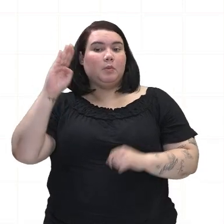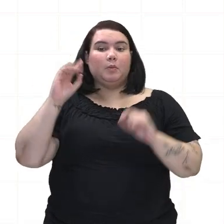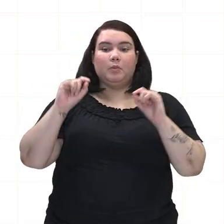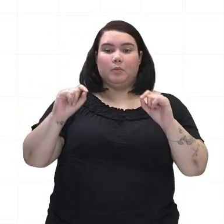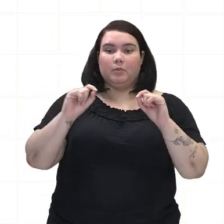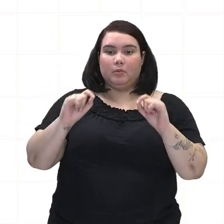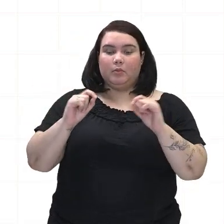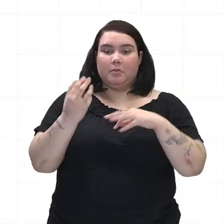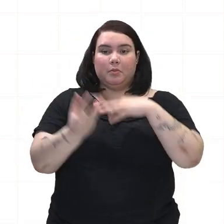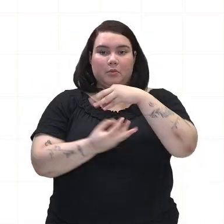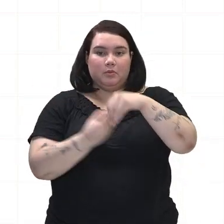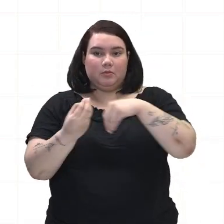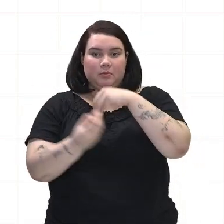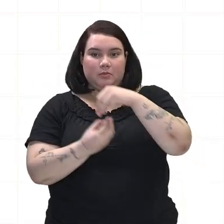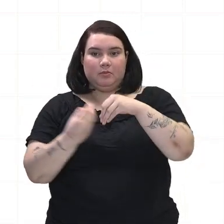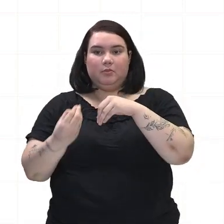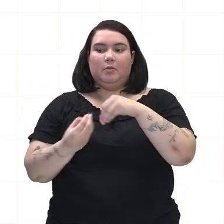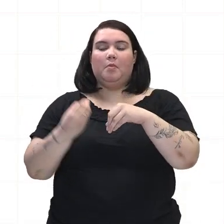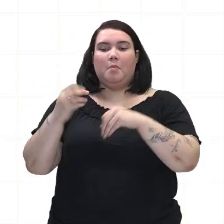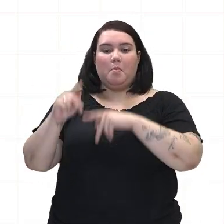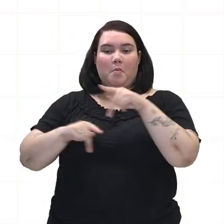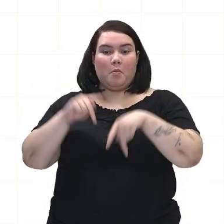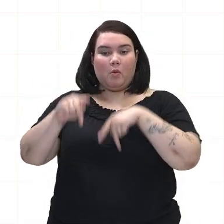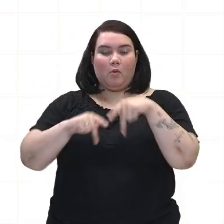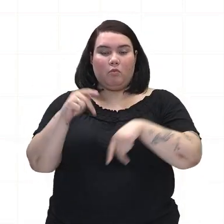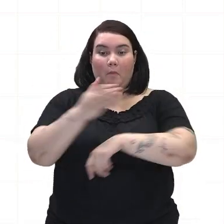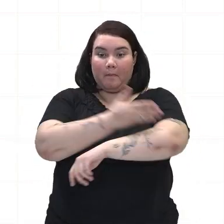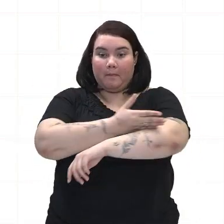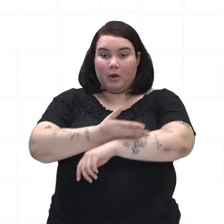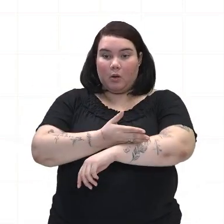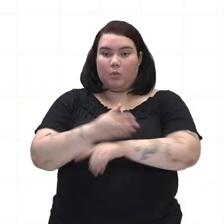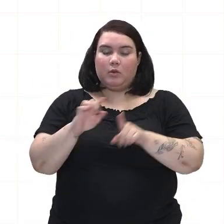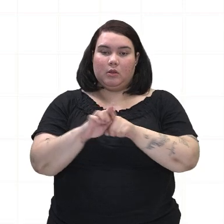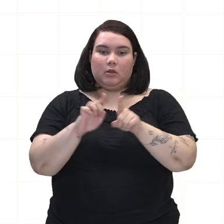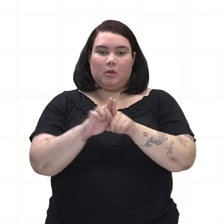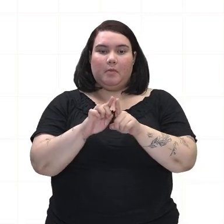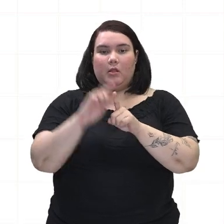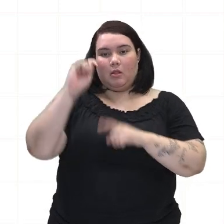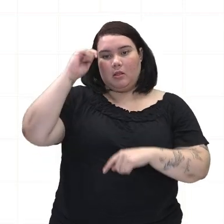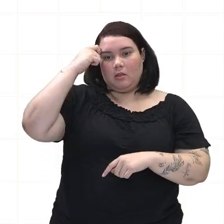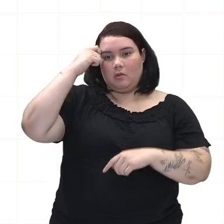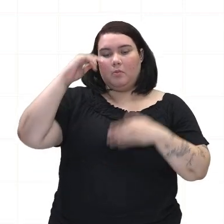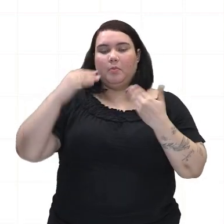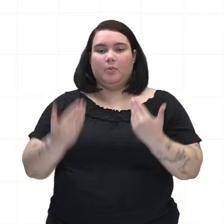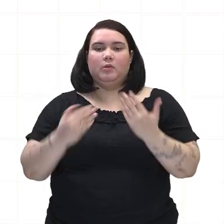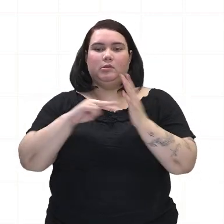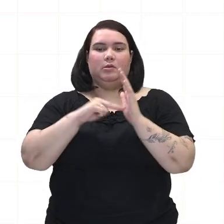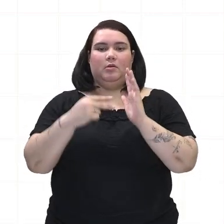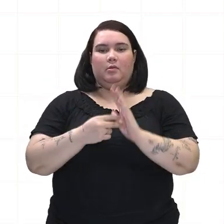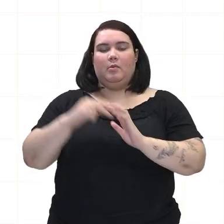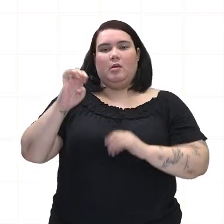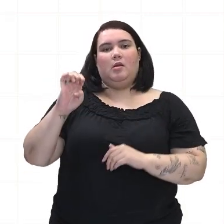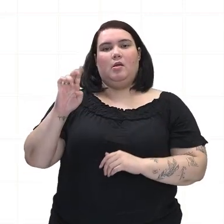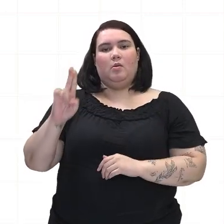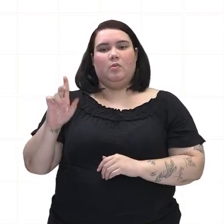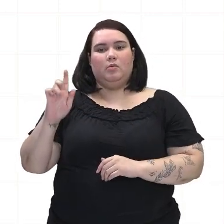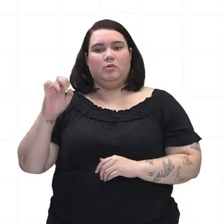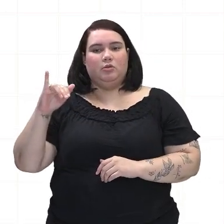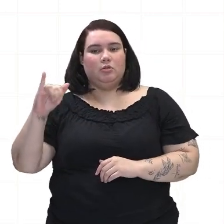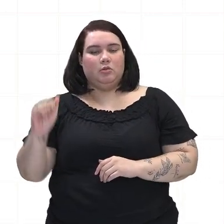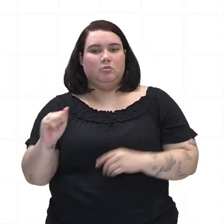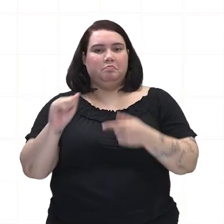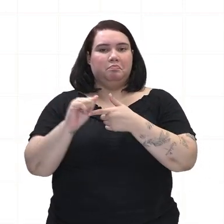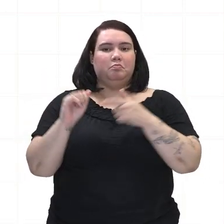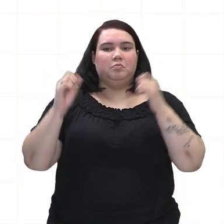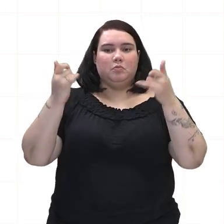Da mistura de brancos com negros. Por isso, a questão da eugenia, onde se afirmava que com